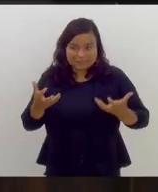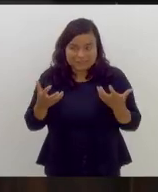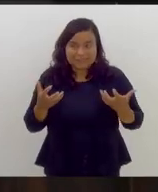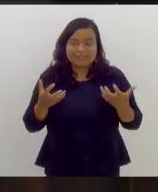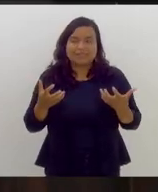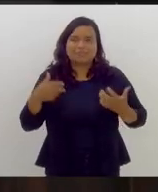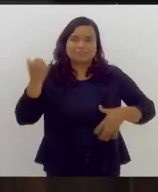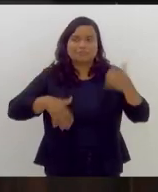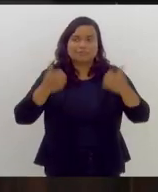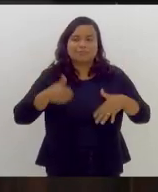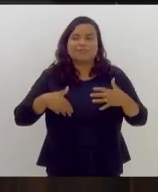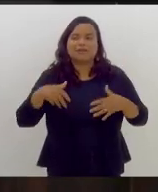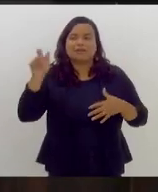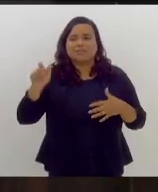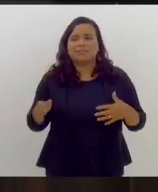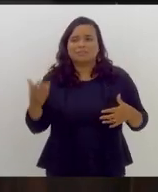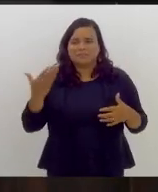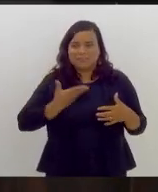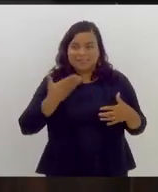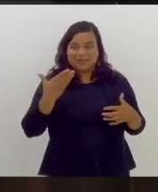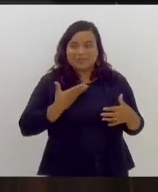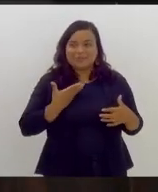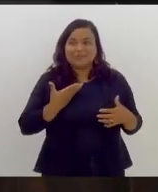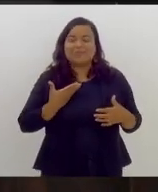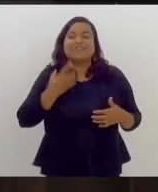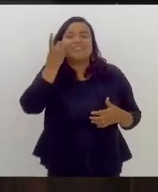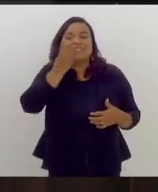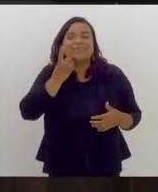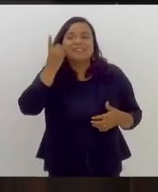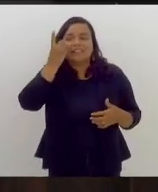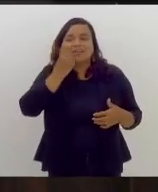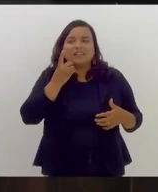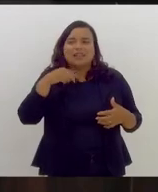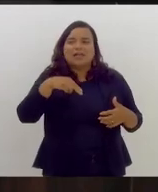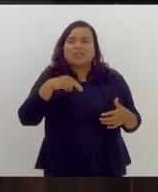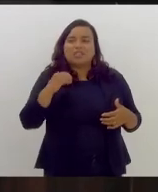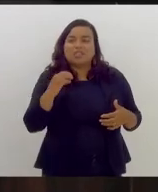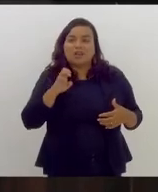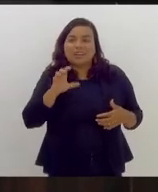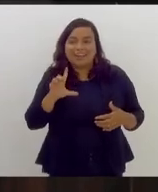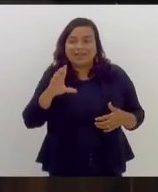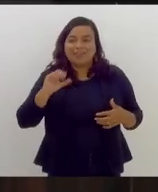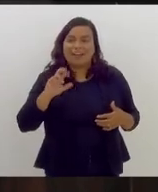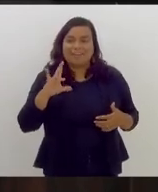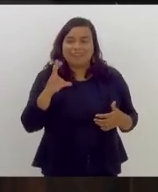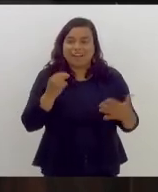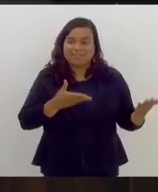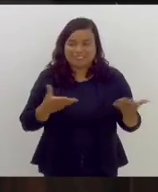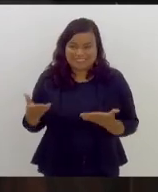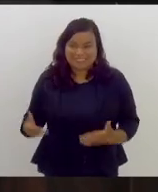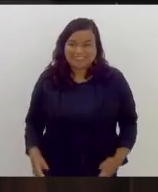para dar uma palavra ao nosso querido amigo, deputado Noel de Carvalho.